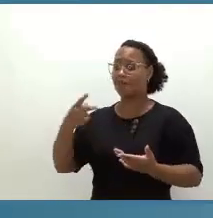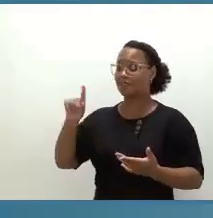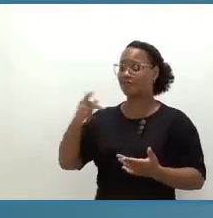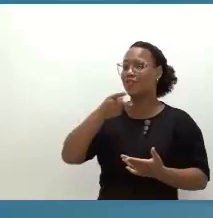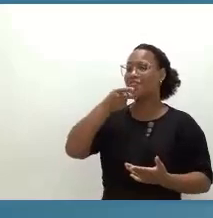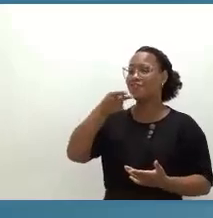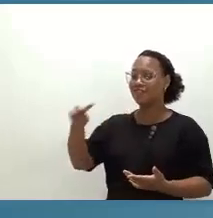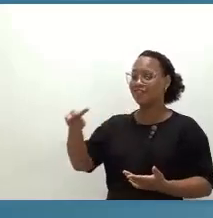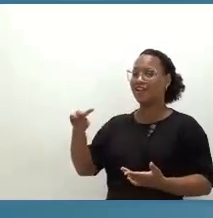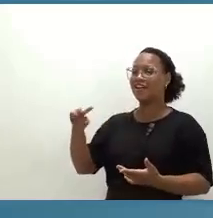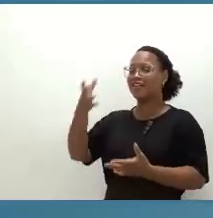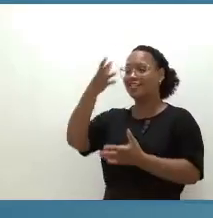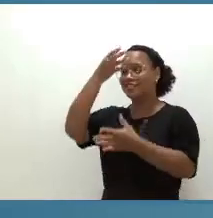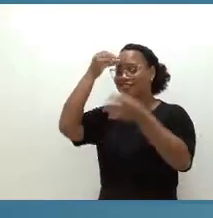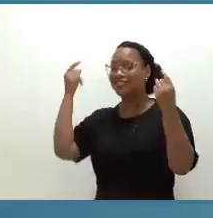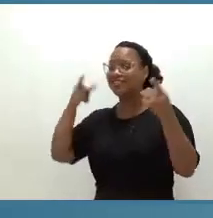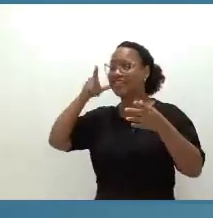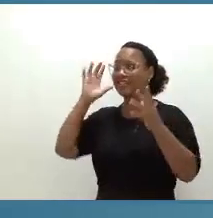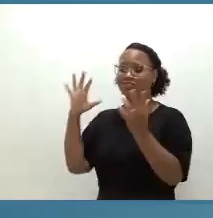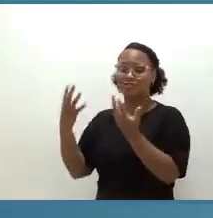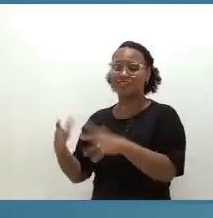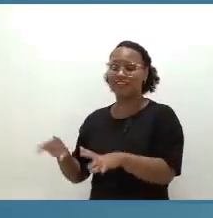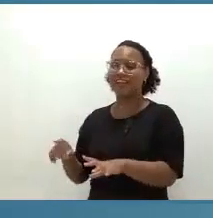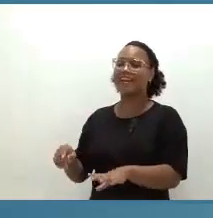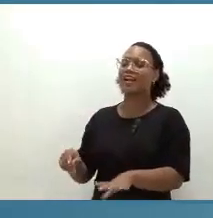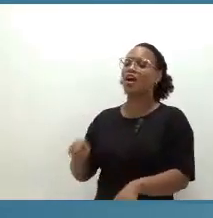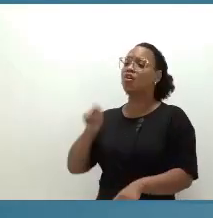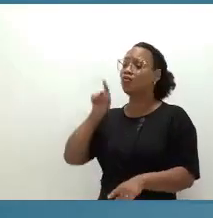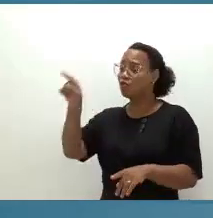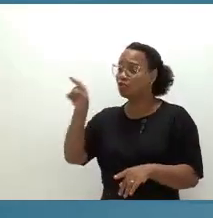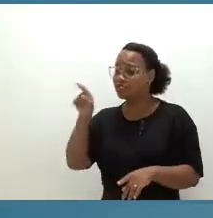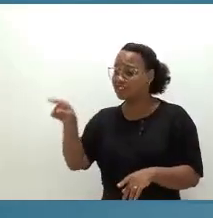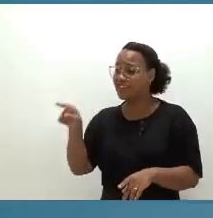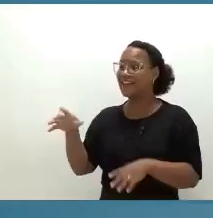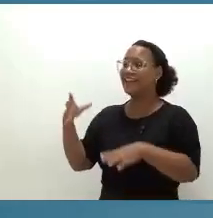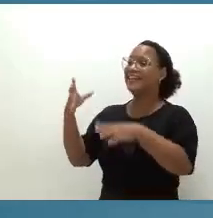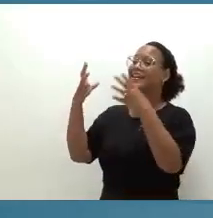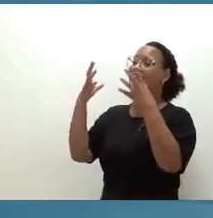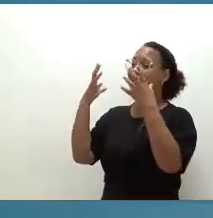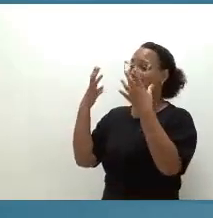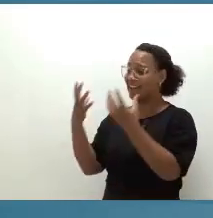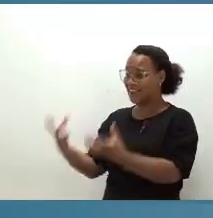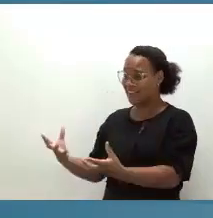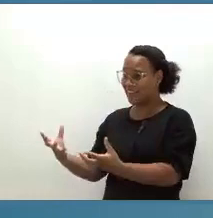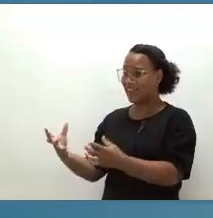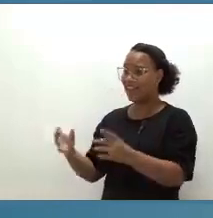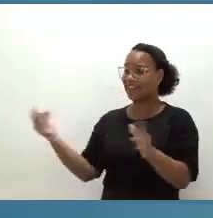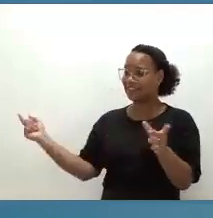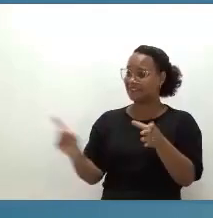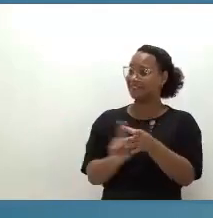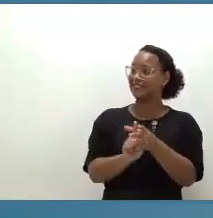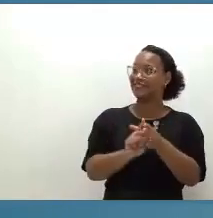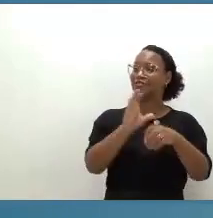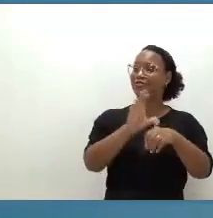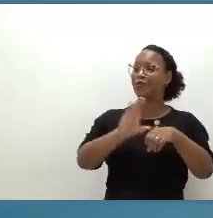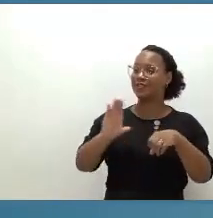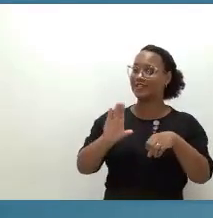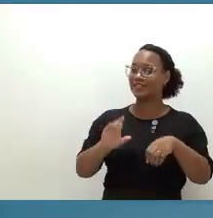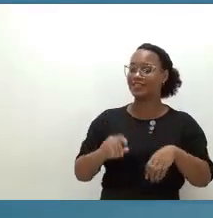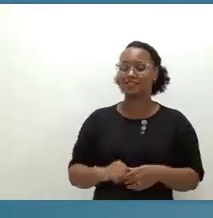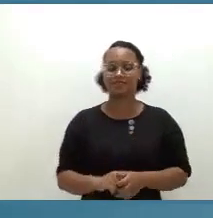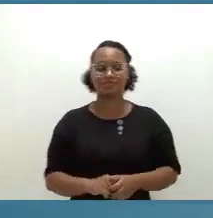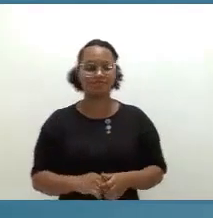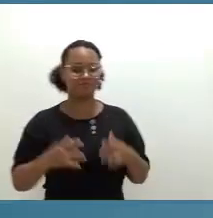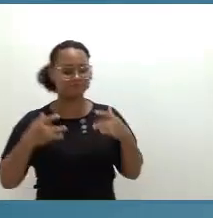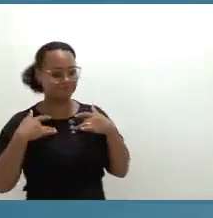esqueça o que a senhora disse antes. Desembargadora Kédima, Vossa Excelência concorre aqui? À